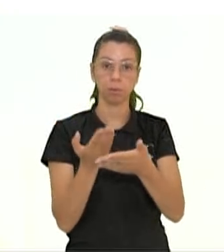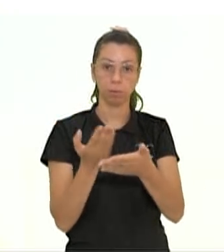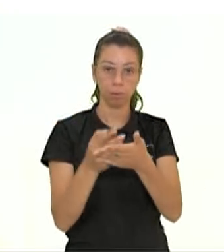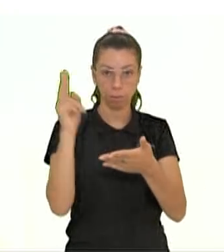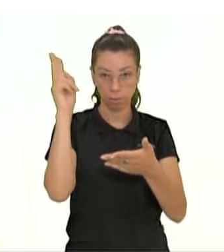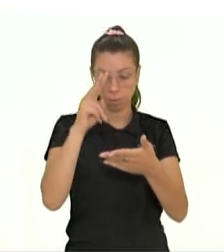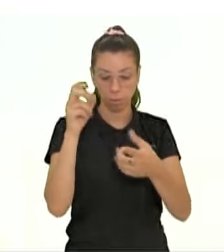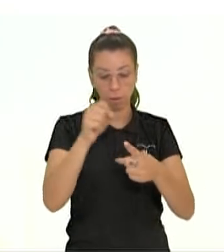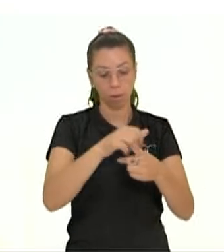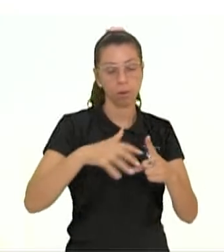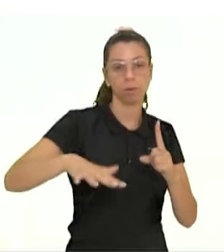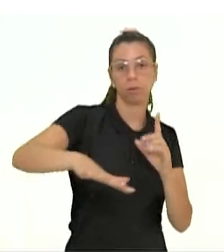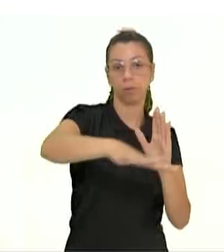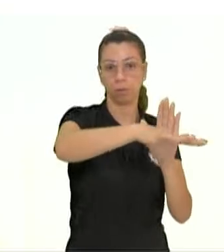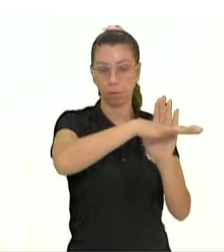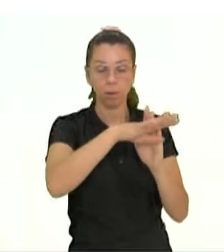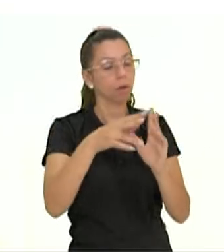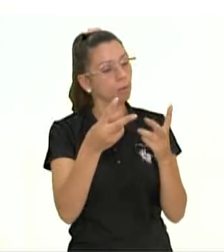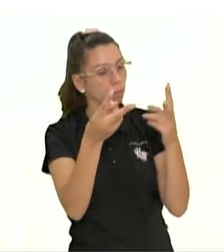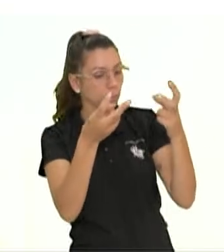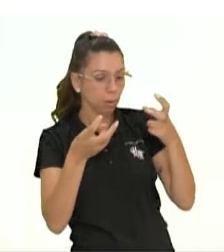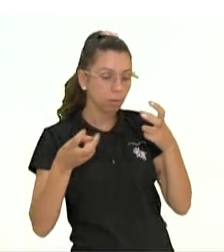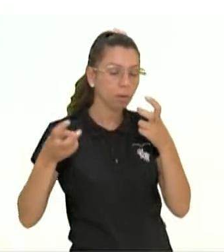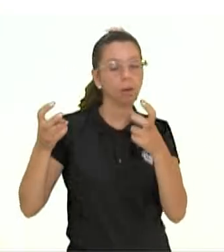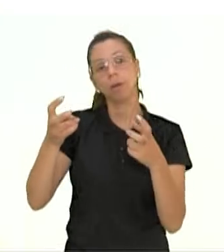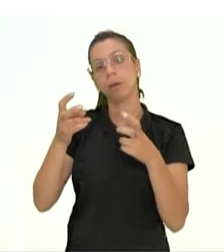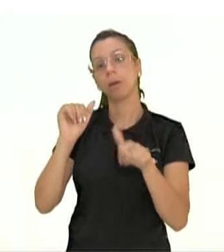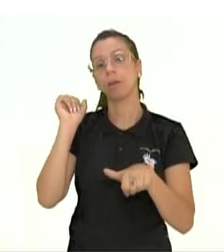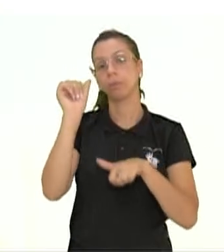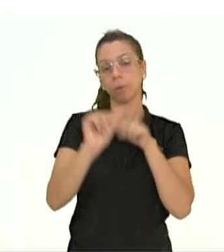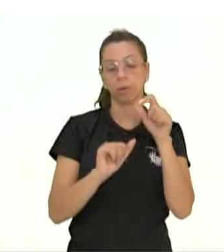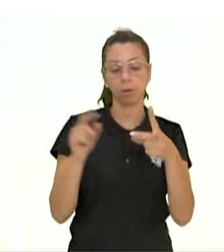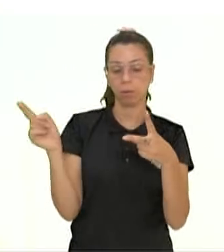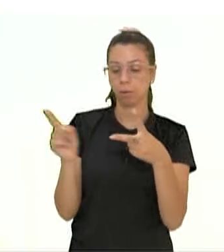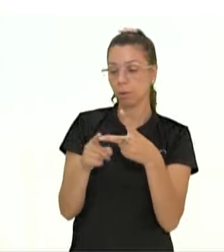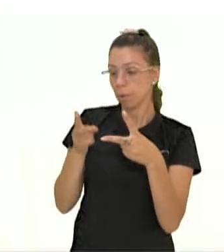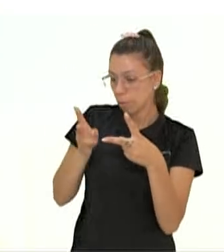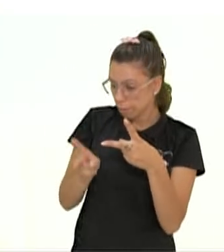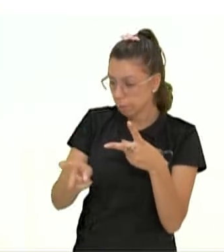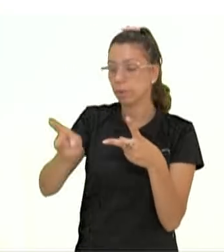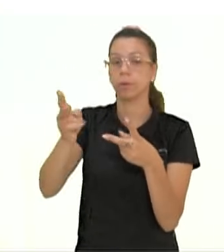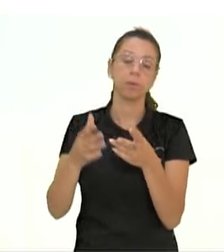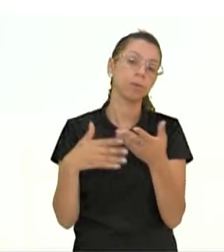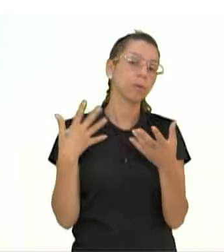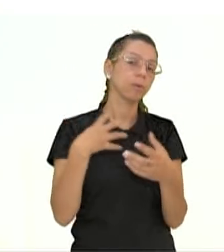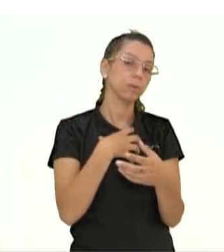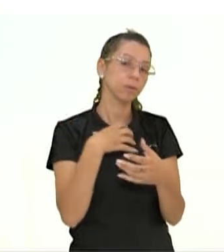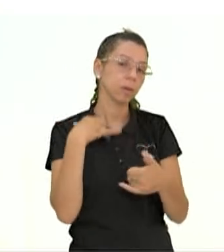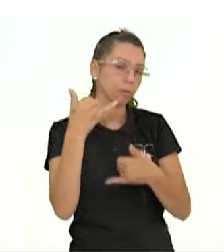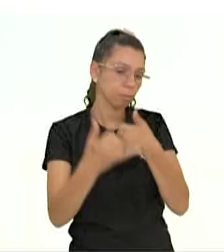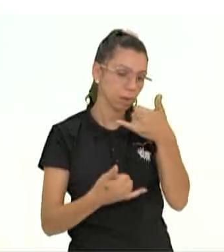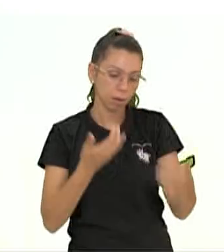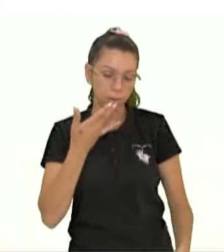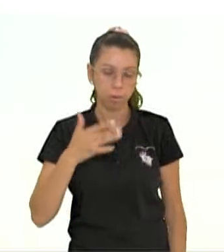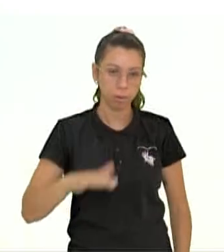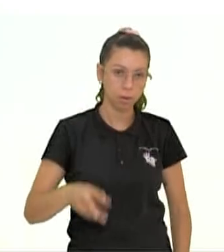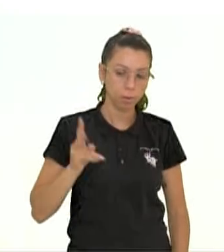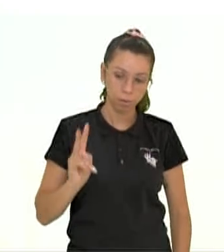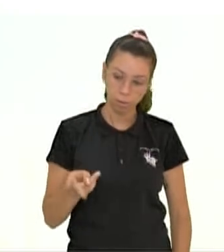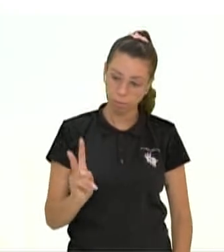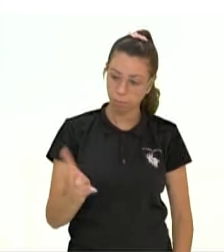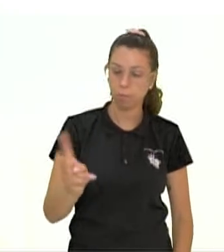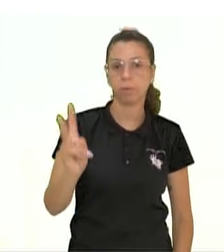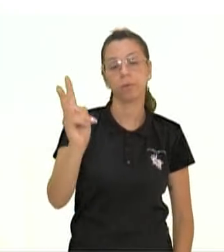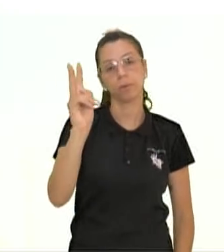a nossa sociedade, observando as rupturas e as permanências. A forma de brincar das crianças, que